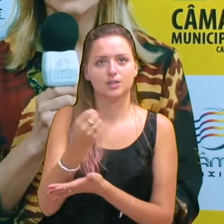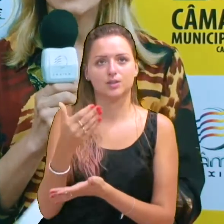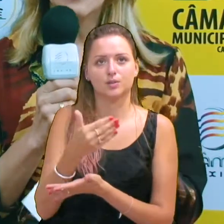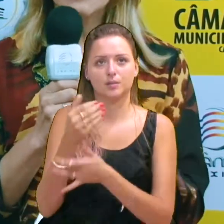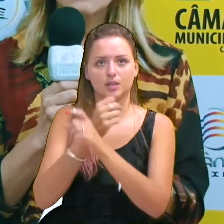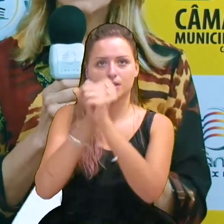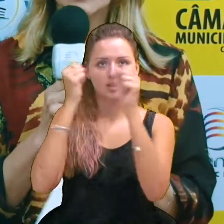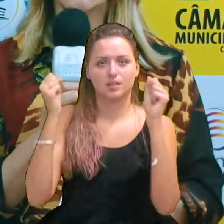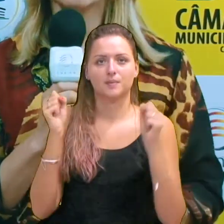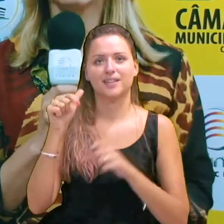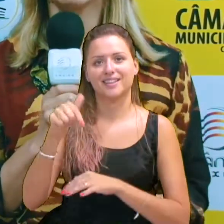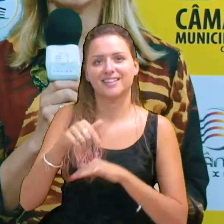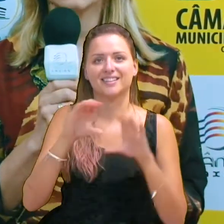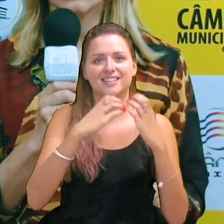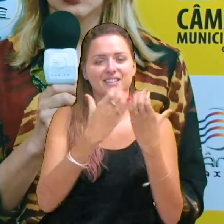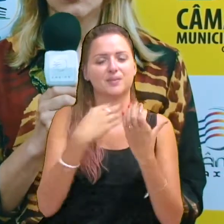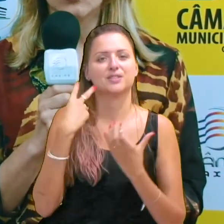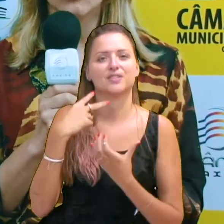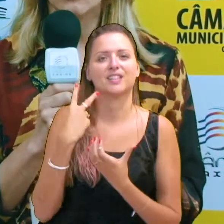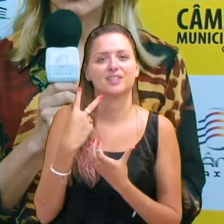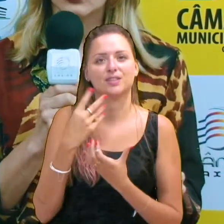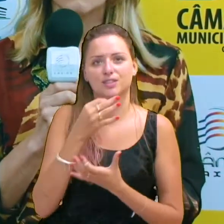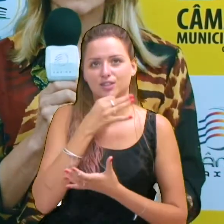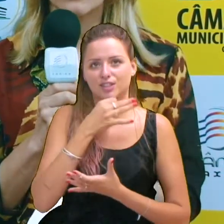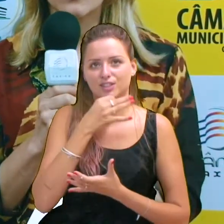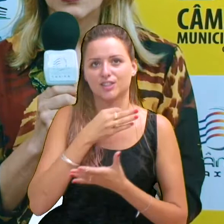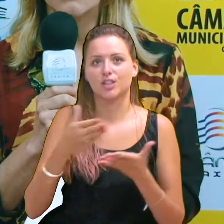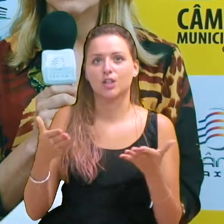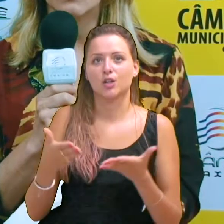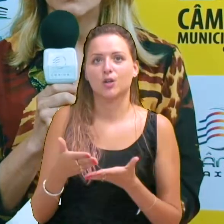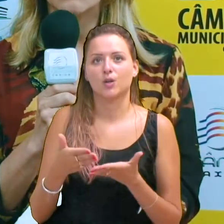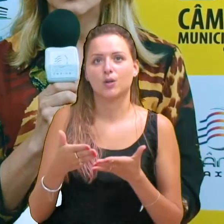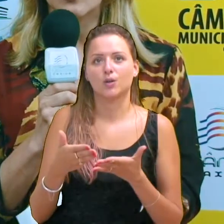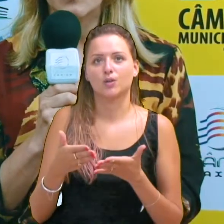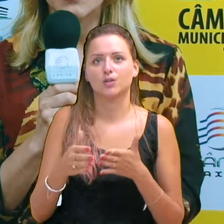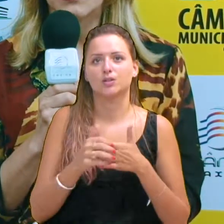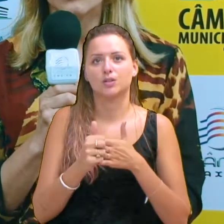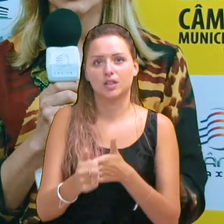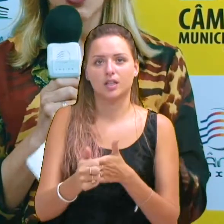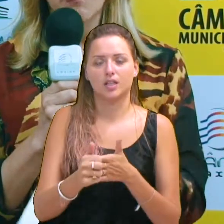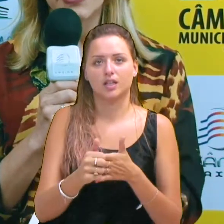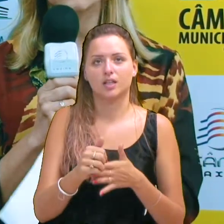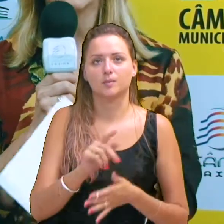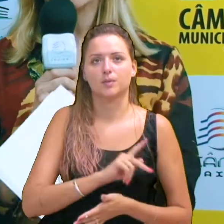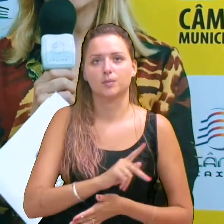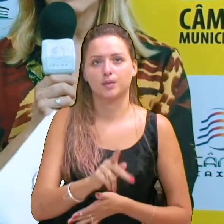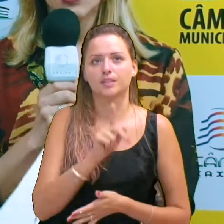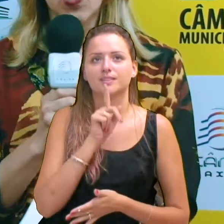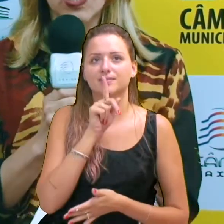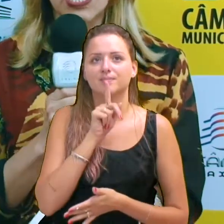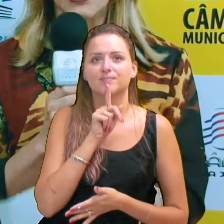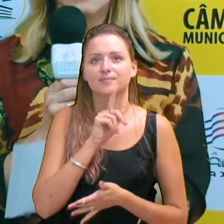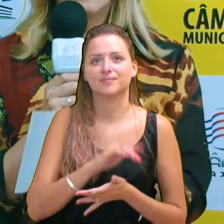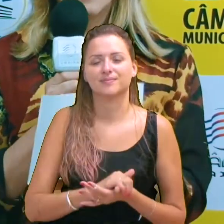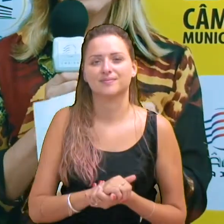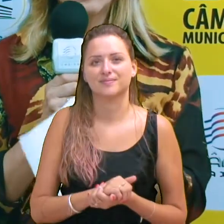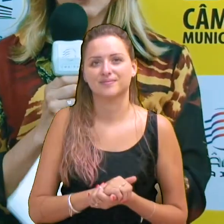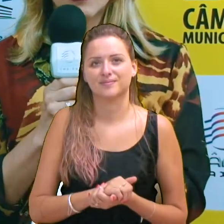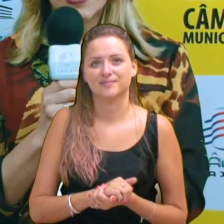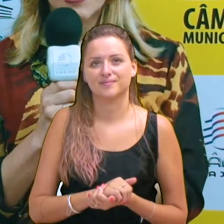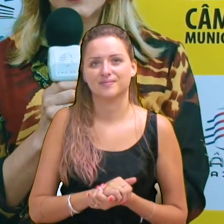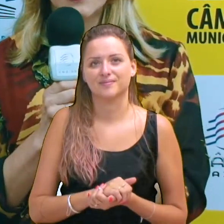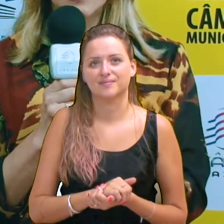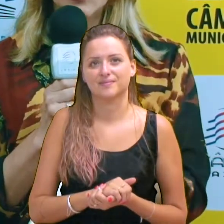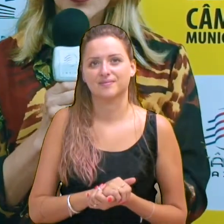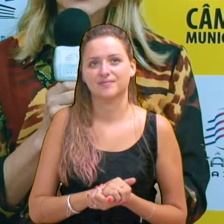da manhã, aqui na Câmara Municipal de Caxias do Sul. Hoje ela foi conduzida mais uma vez pelo nosso presidente Alberto Meneguzzi.